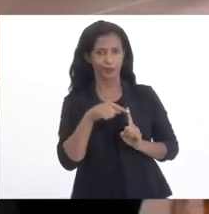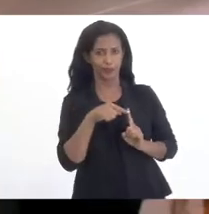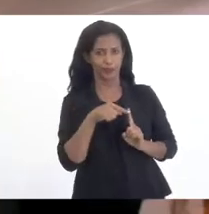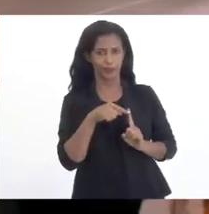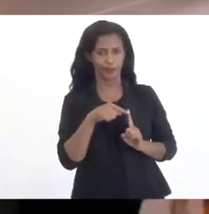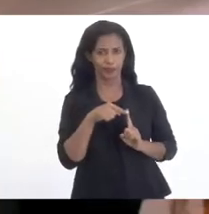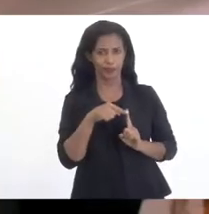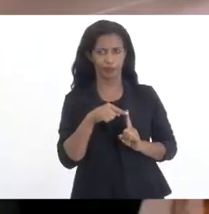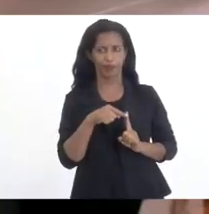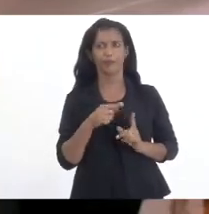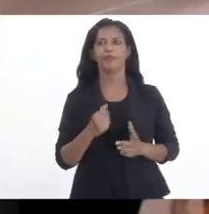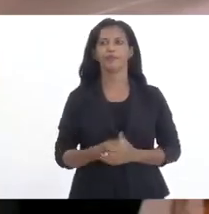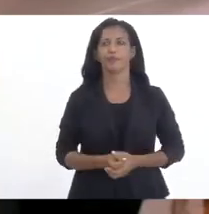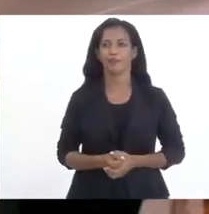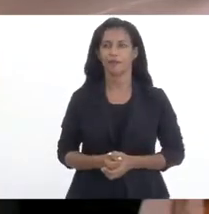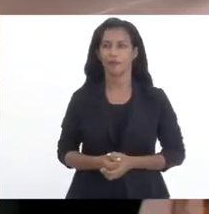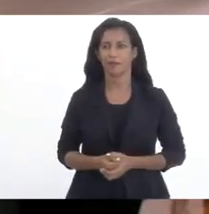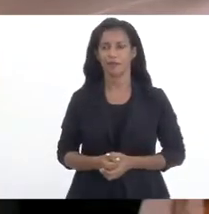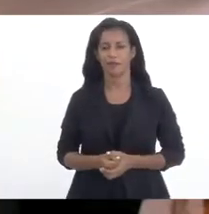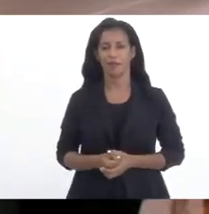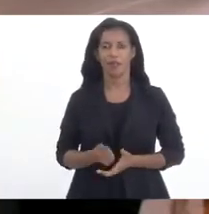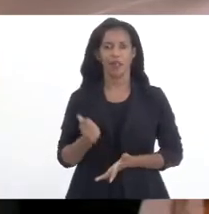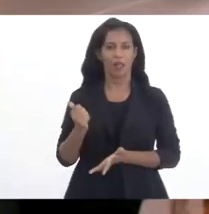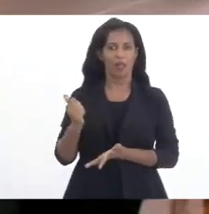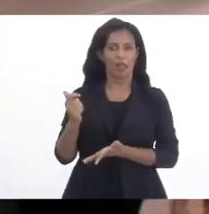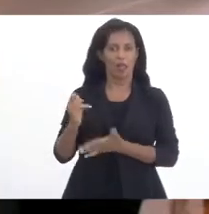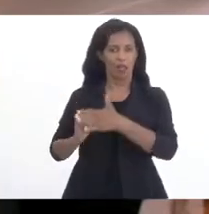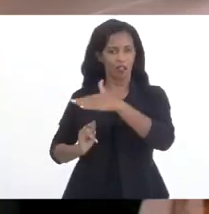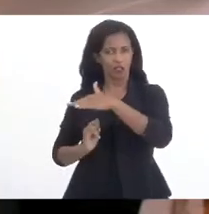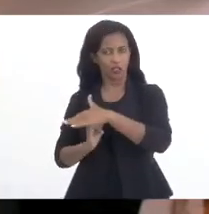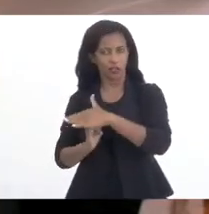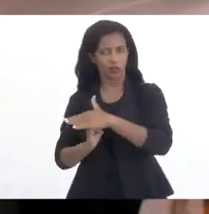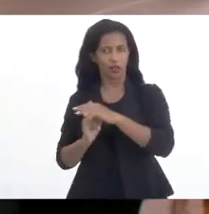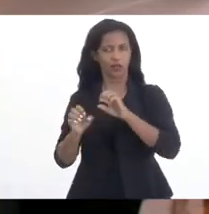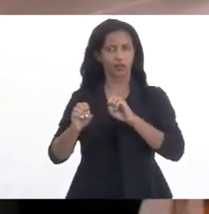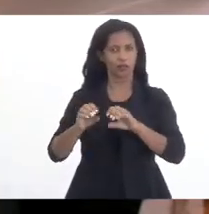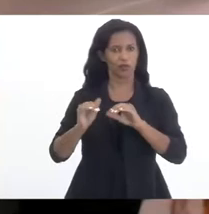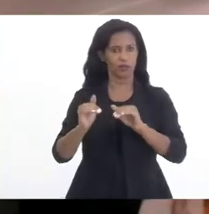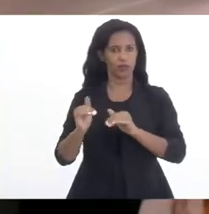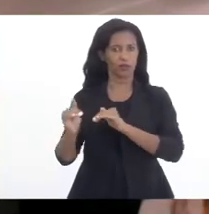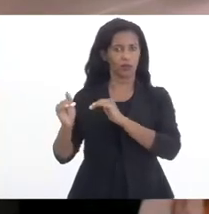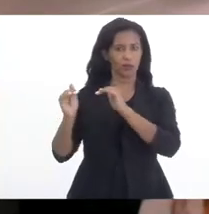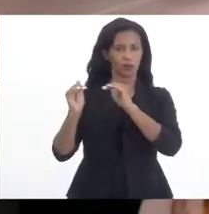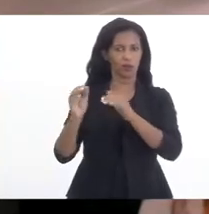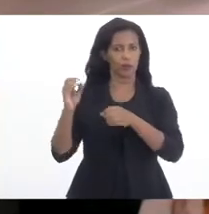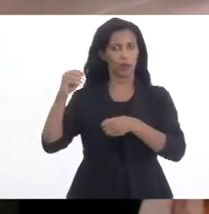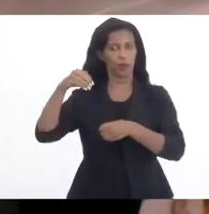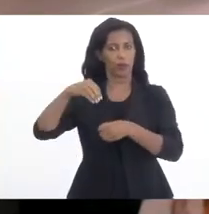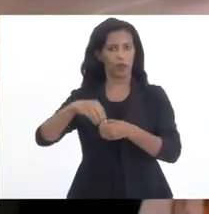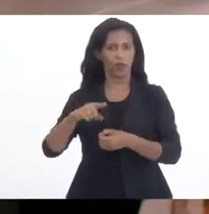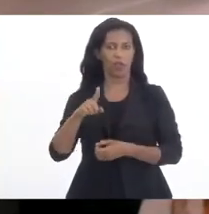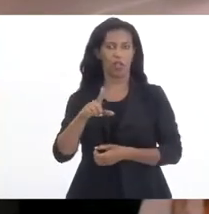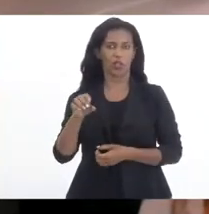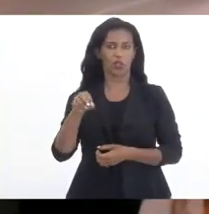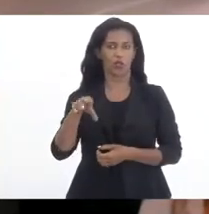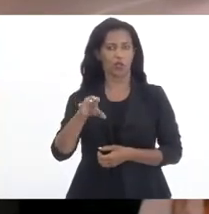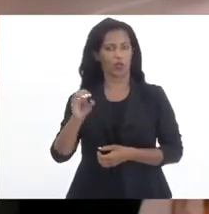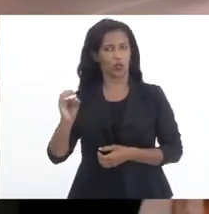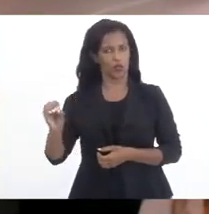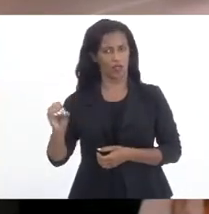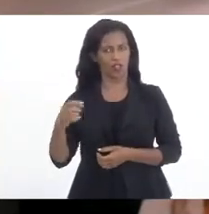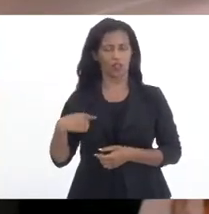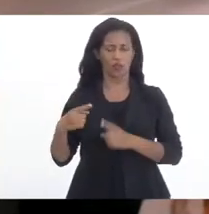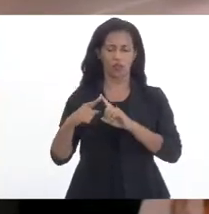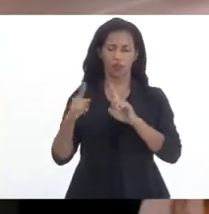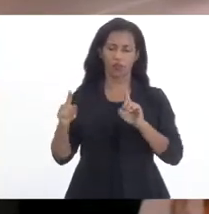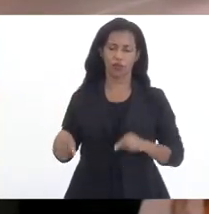a consolidação da instituição de ensino superior na Zona Oeste. Eu sou servidora pública há